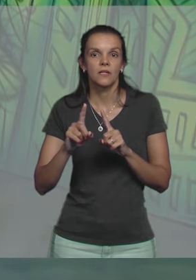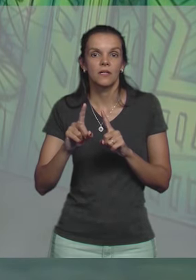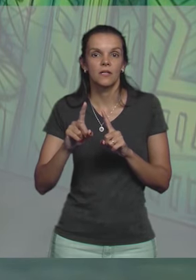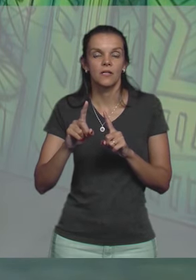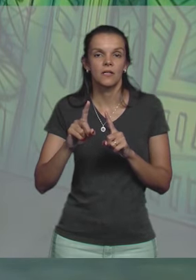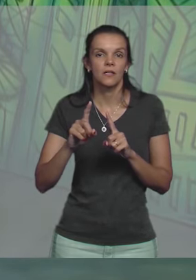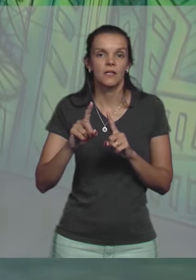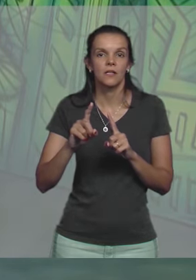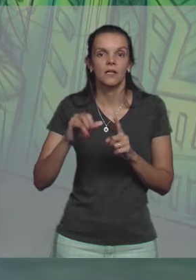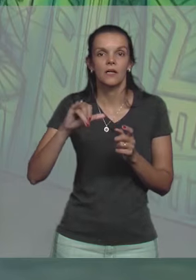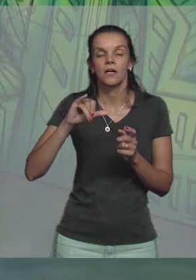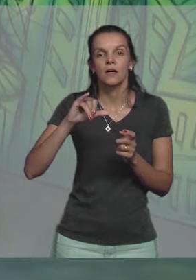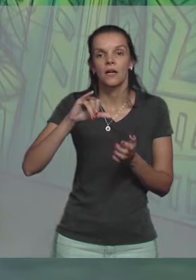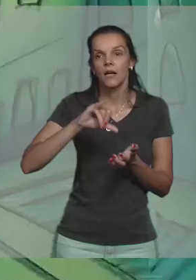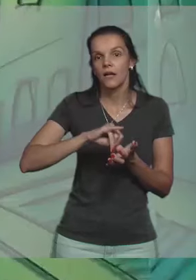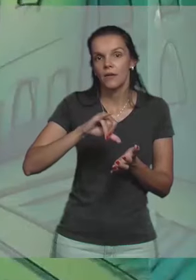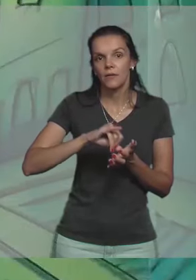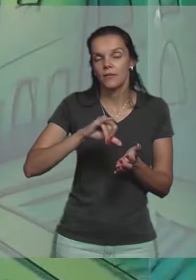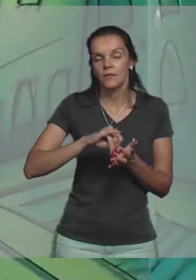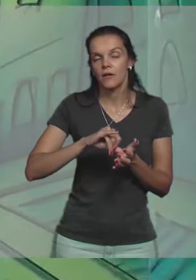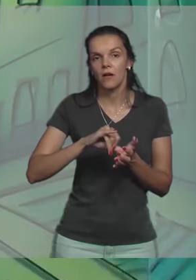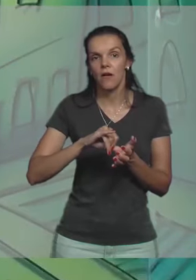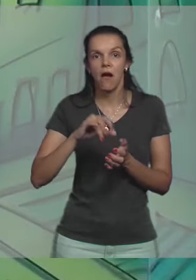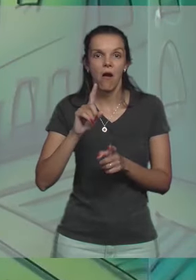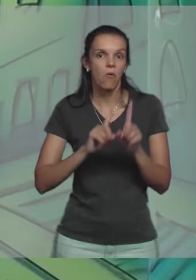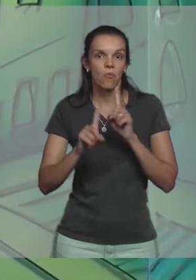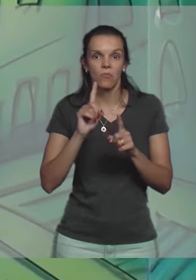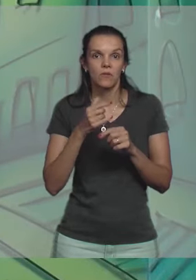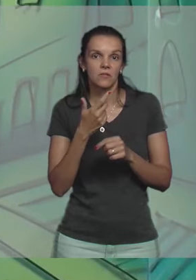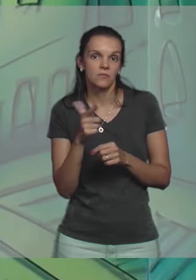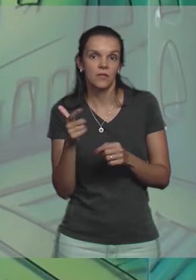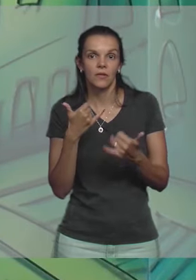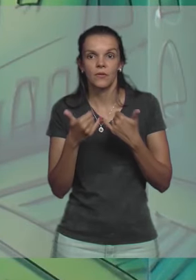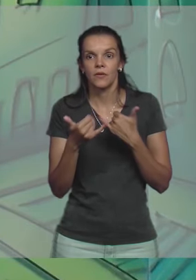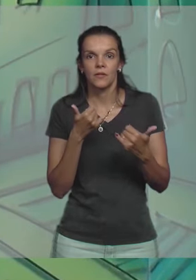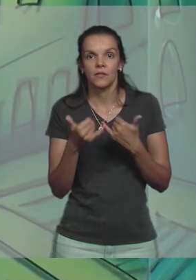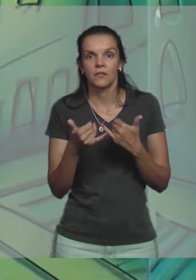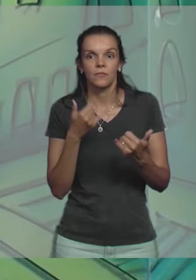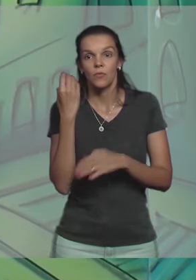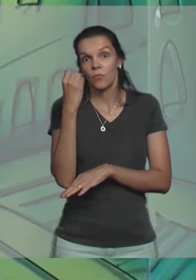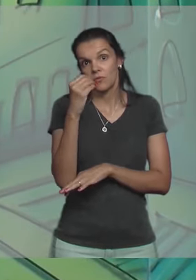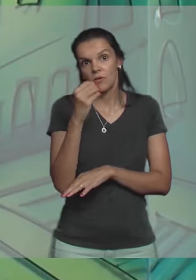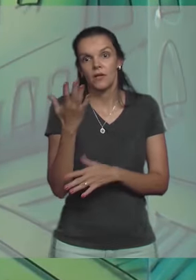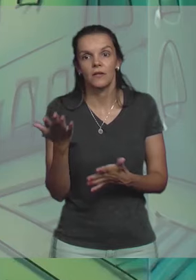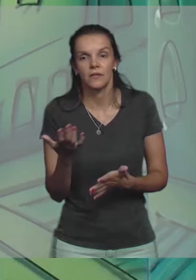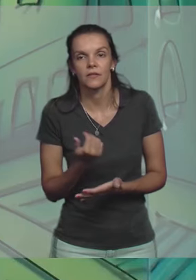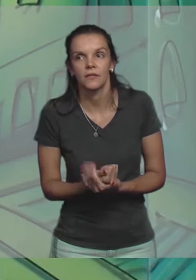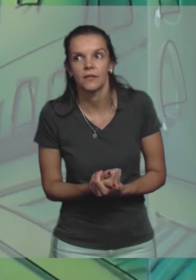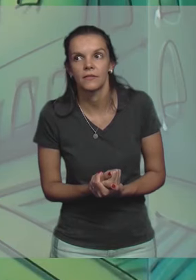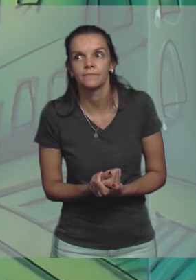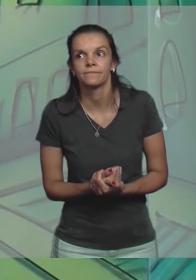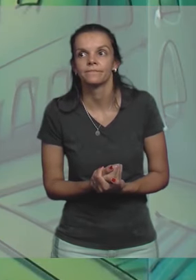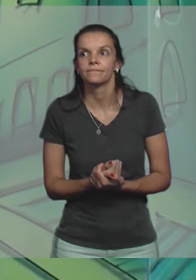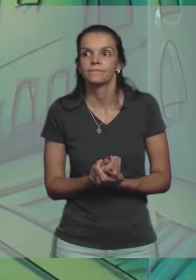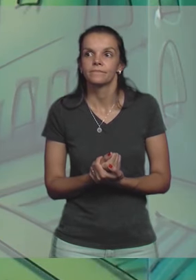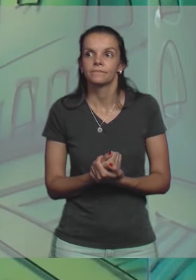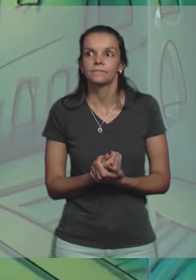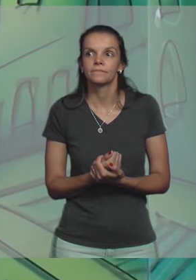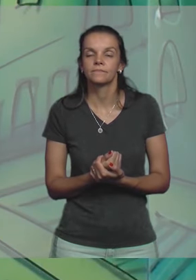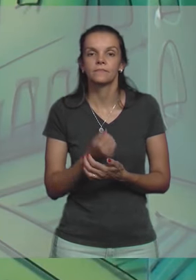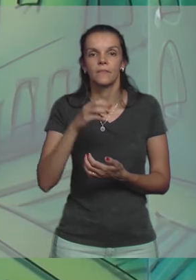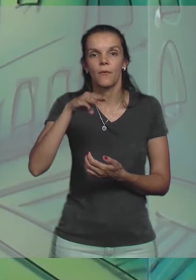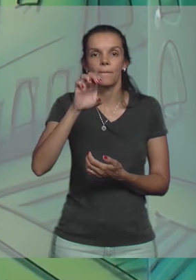metrô. Mas aí, professor, a estrutura, por exemplo, digamos, Porto Alegre fazer um